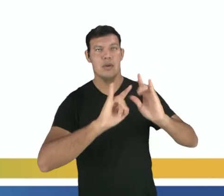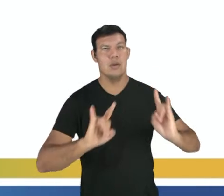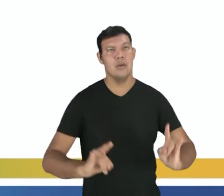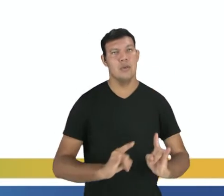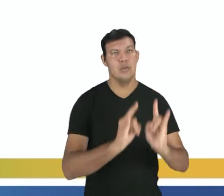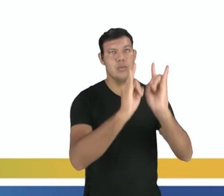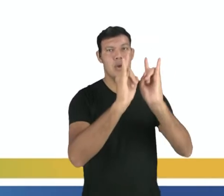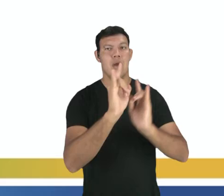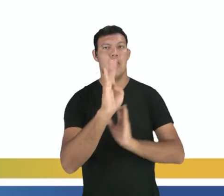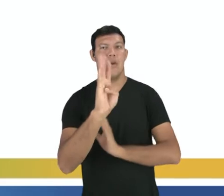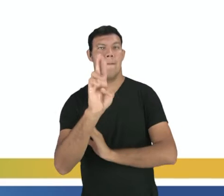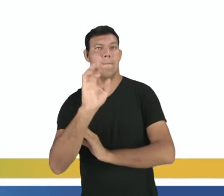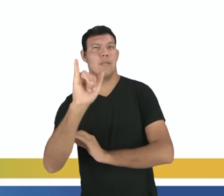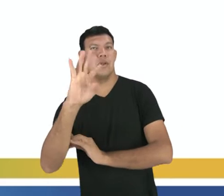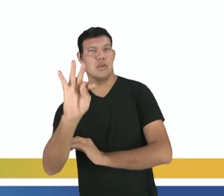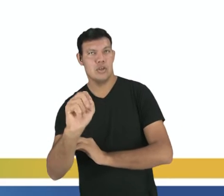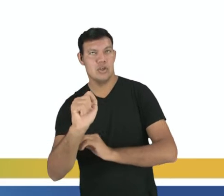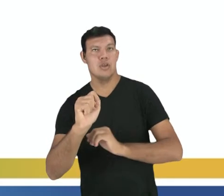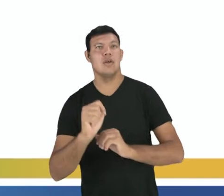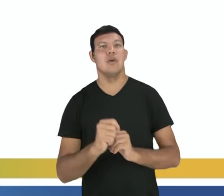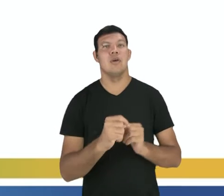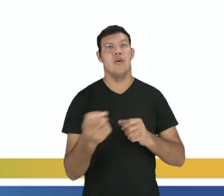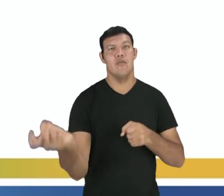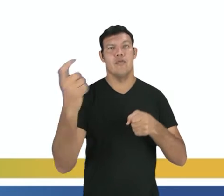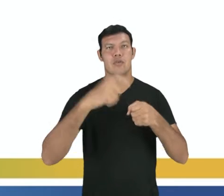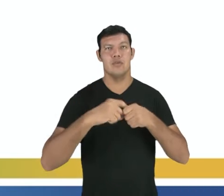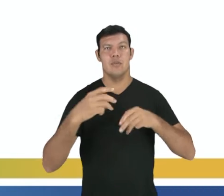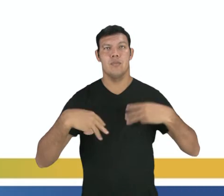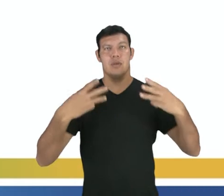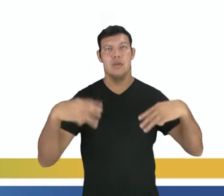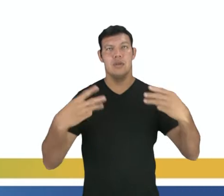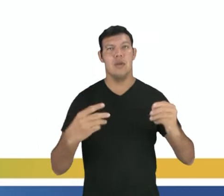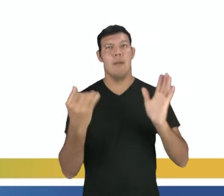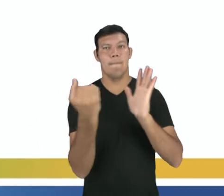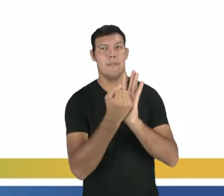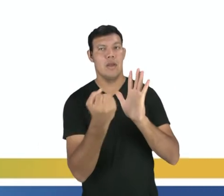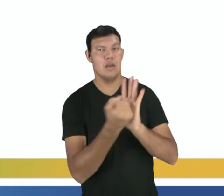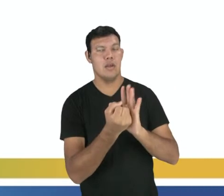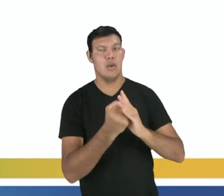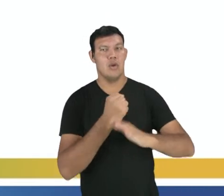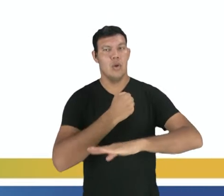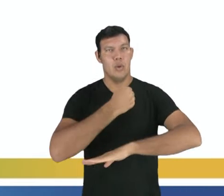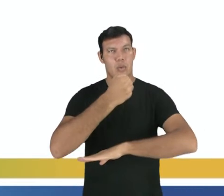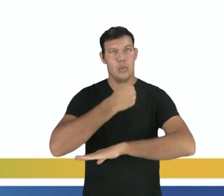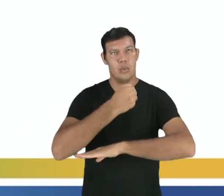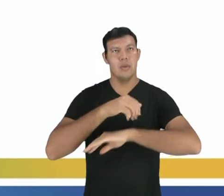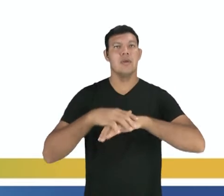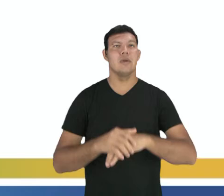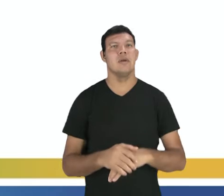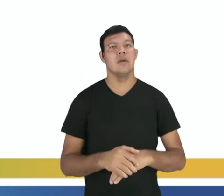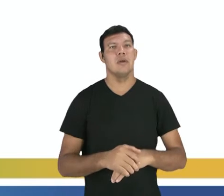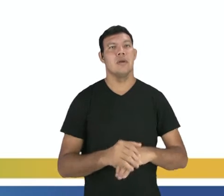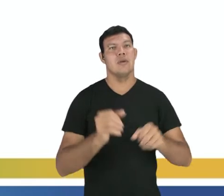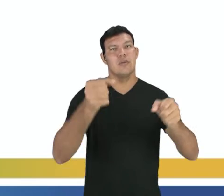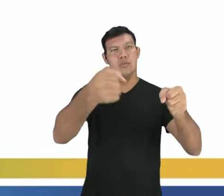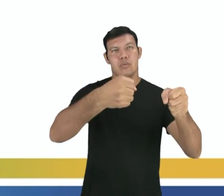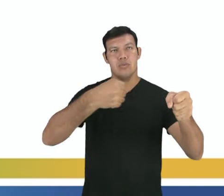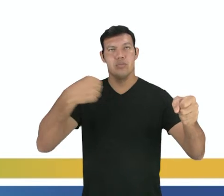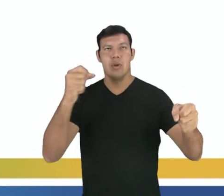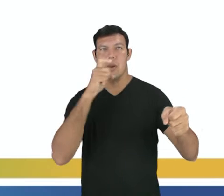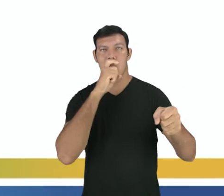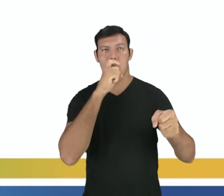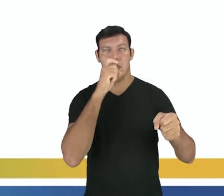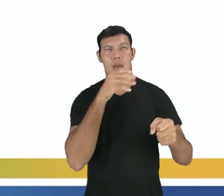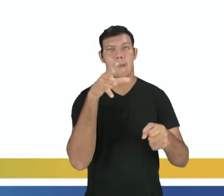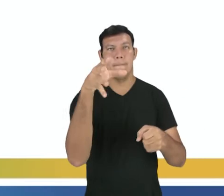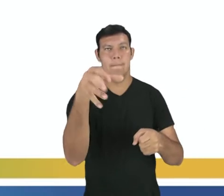voltou ao Ministério e marcou a entrevista. Abriu a geladeira, pegou a garrafa d'água, encheu um copo até a borda e deixou-o cheio